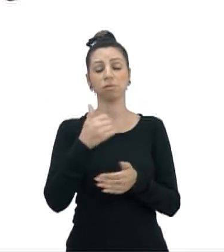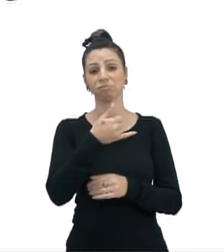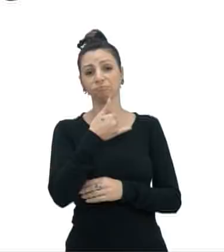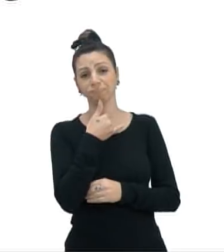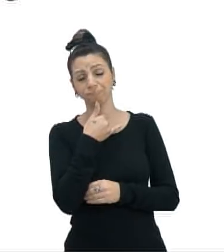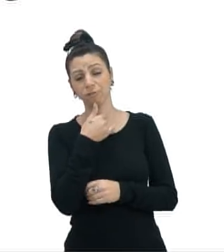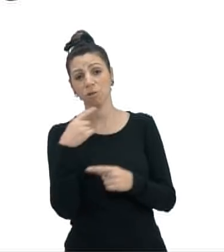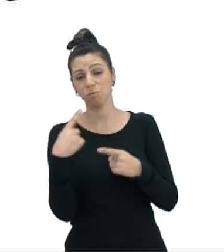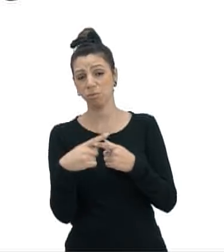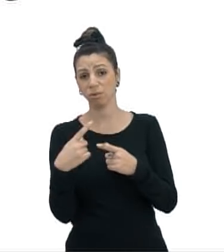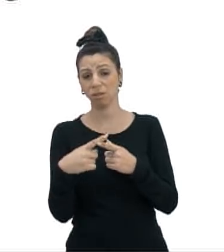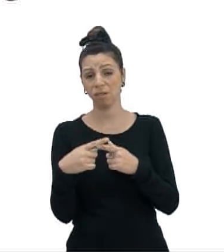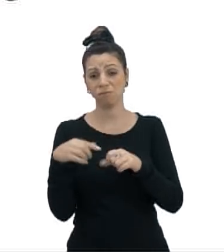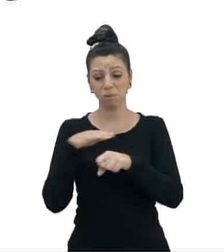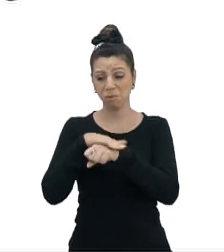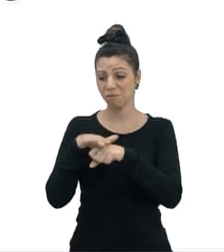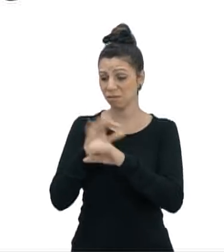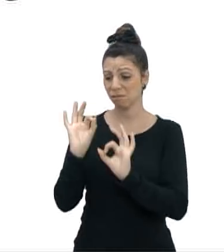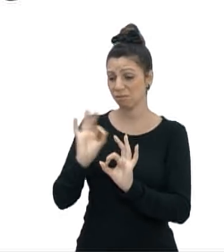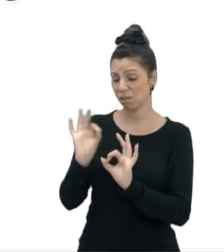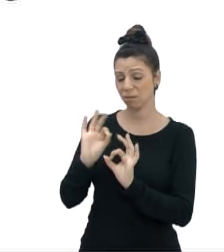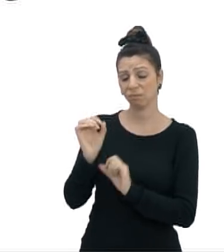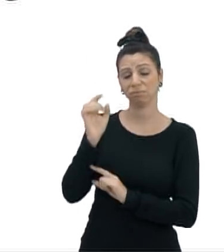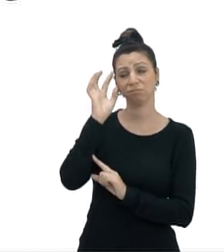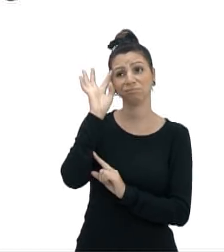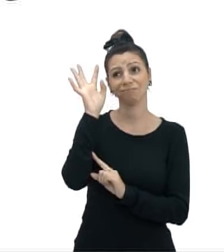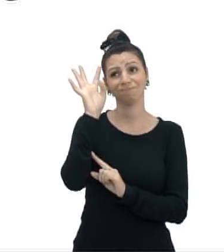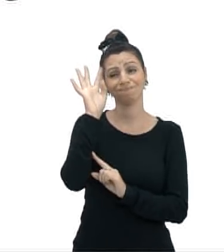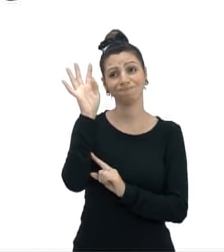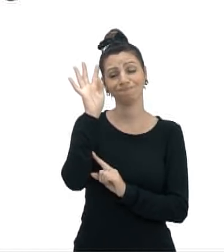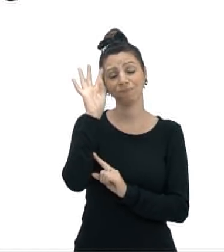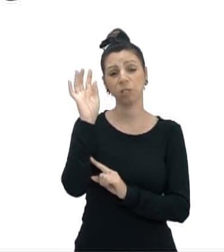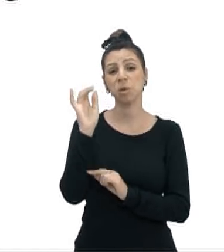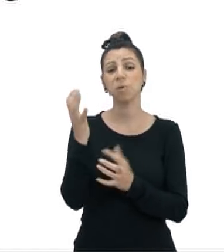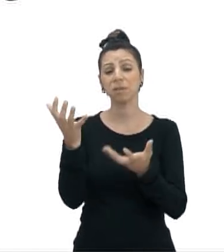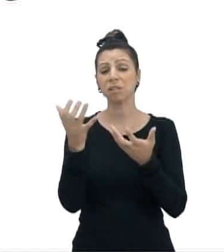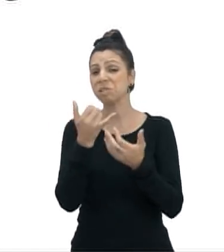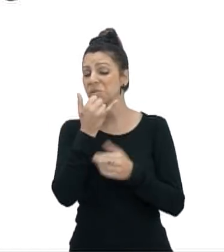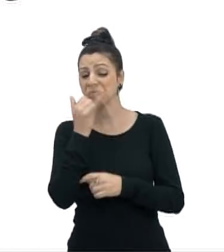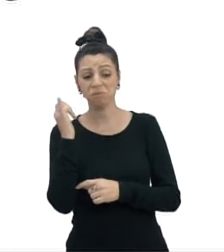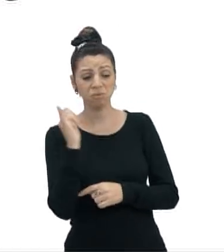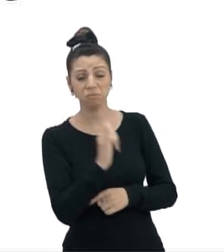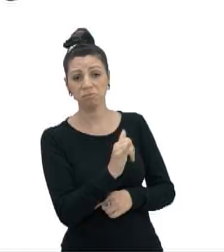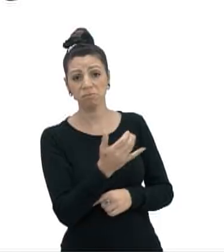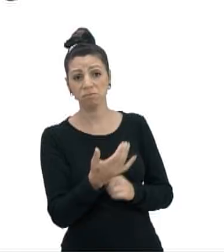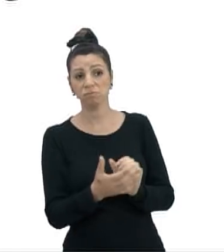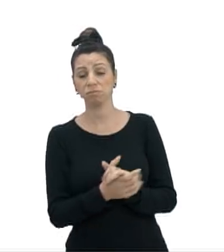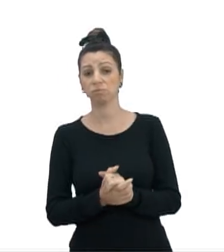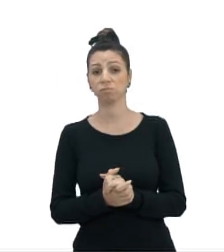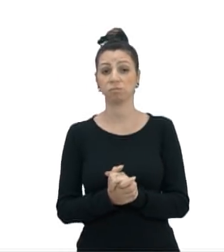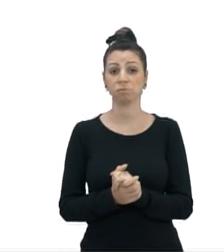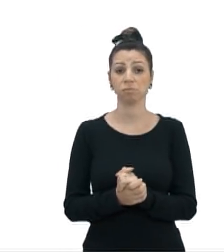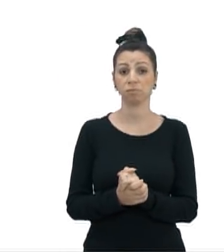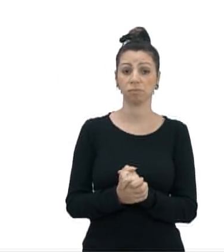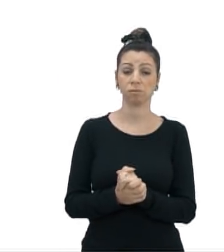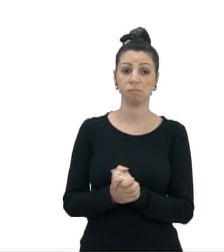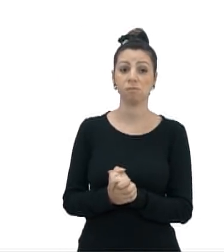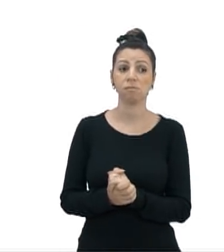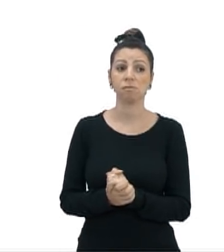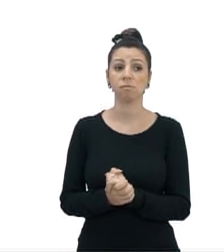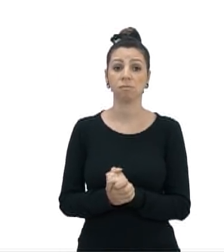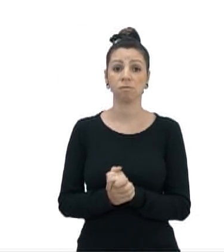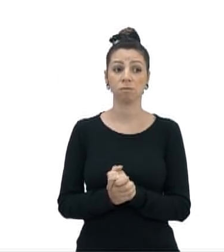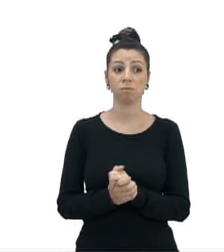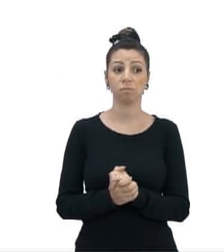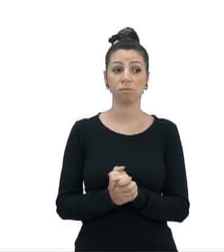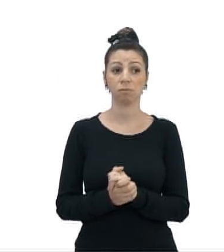quis falar comigo. Pensei no que aconteceu e queria lhe pedir desculpas. Qual que é,